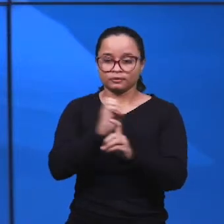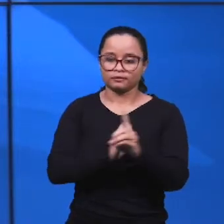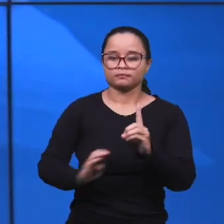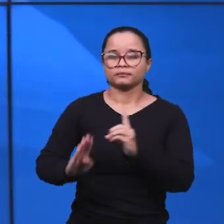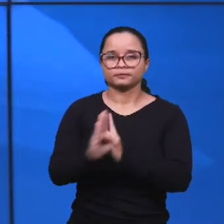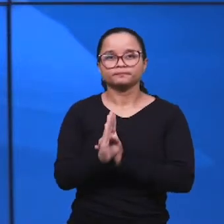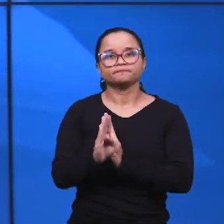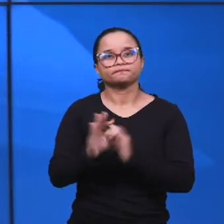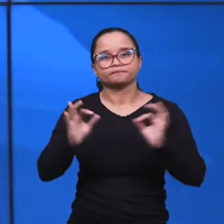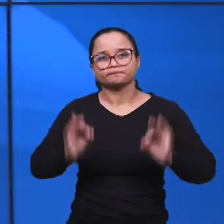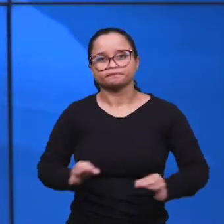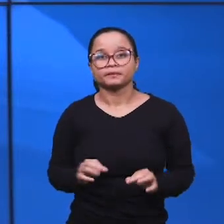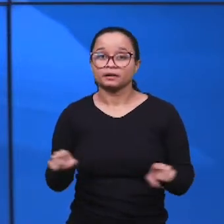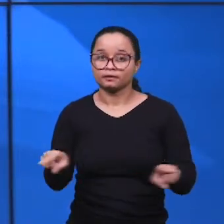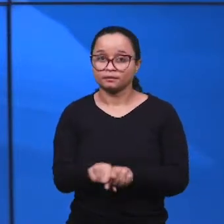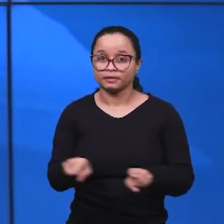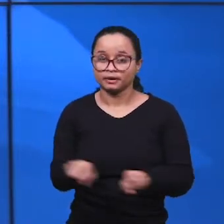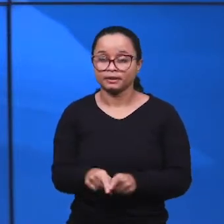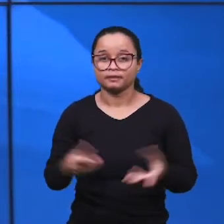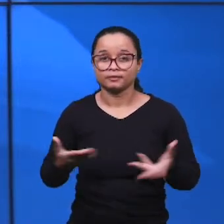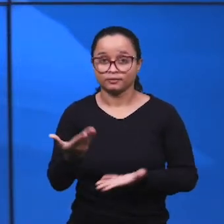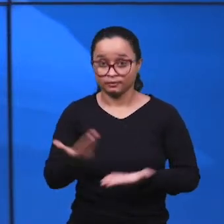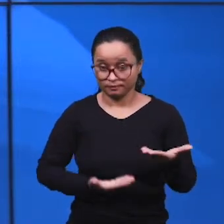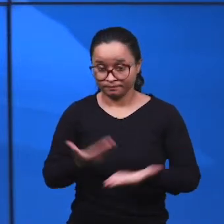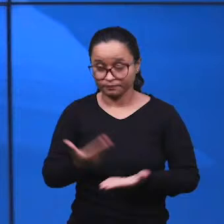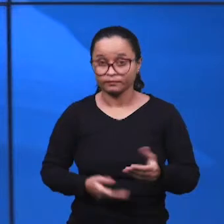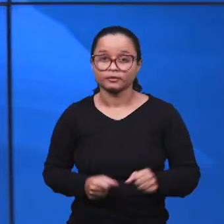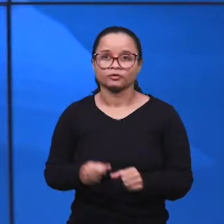os assuntos da Escola Bíblica, né? E que os irmãos, então,